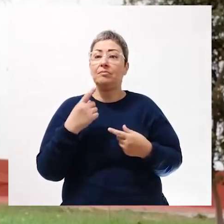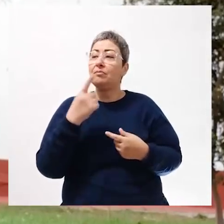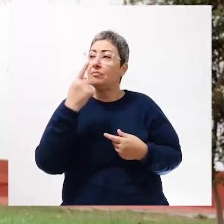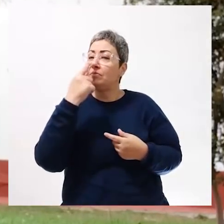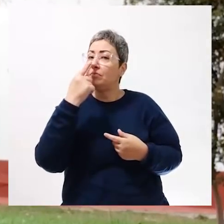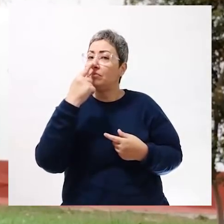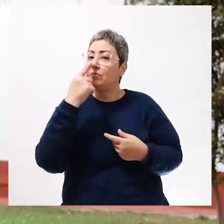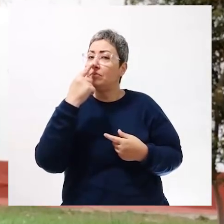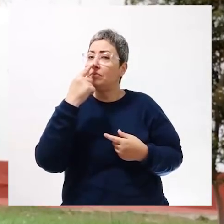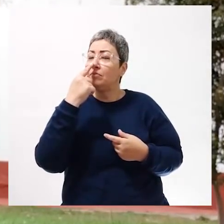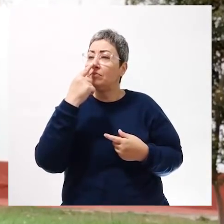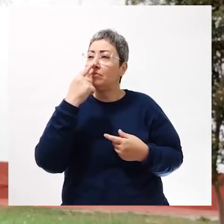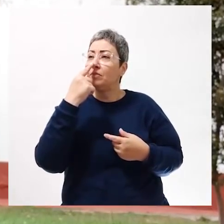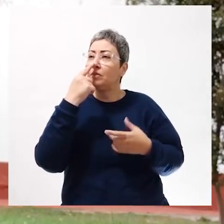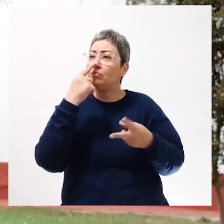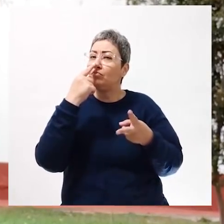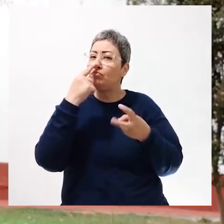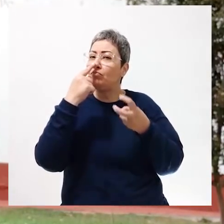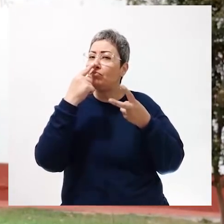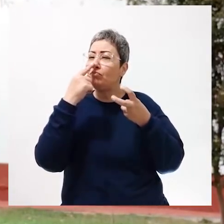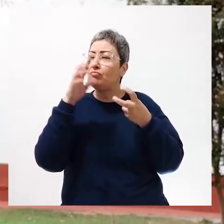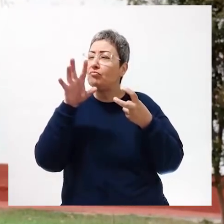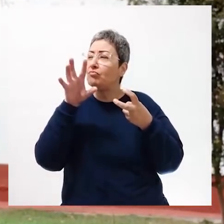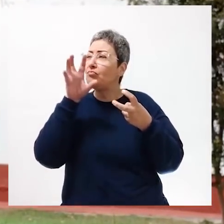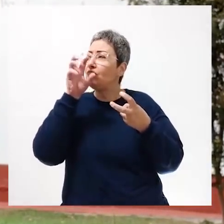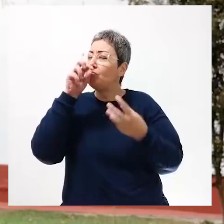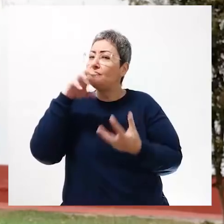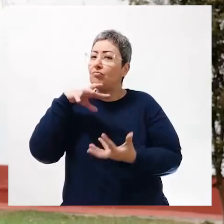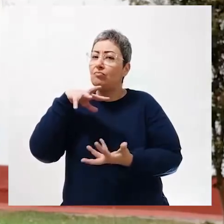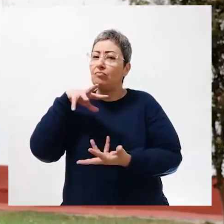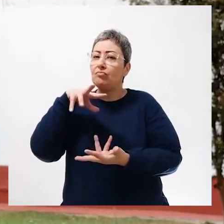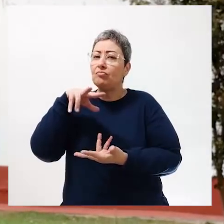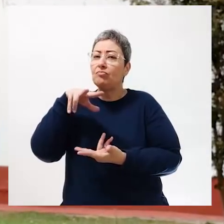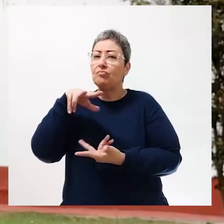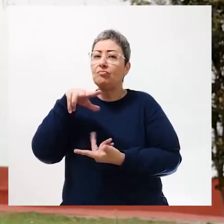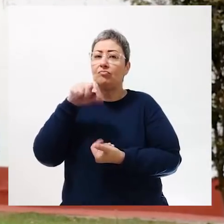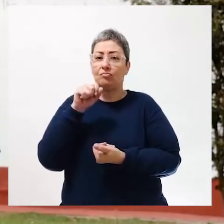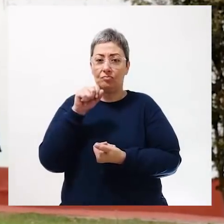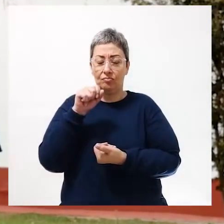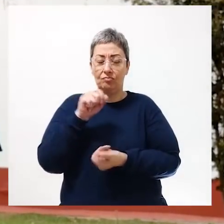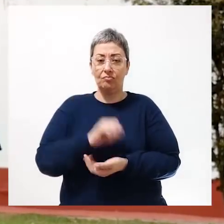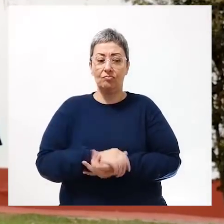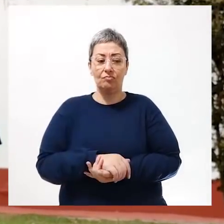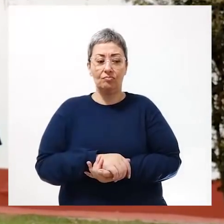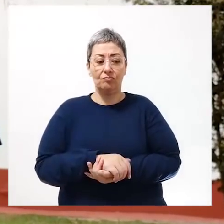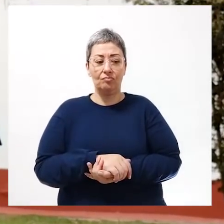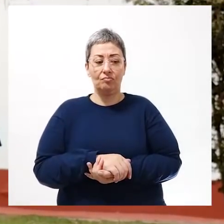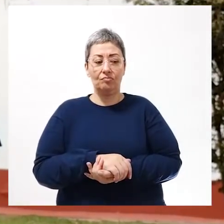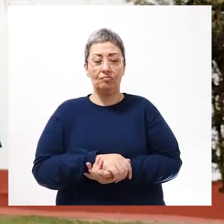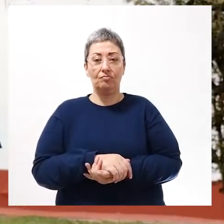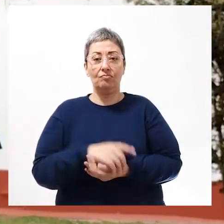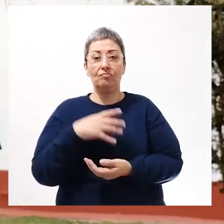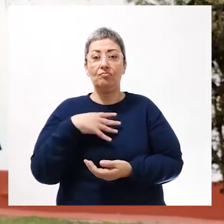Com o nariz, sentimos os cheiros do mundo.